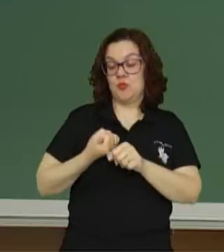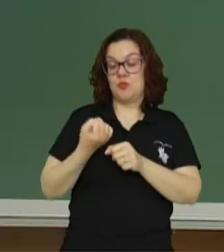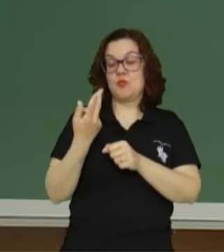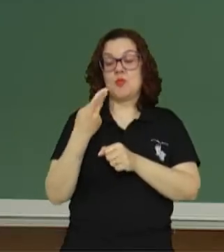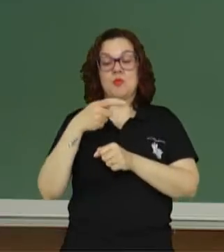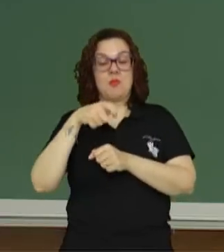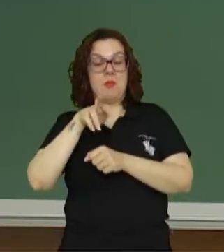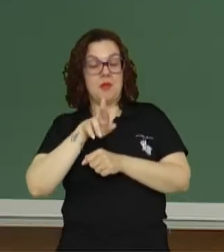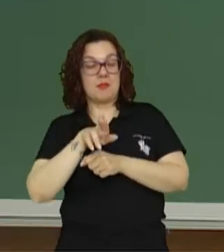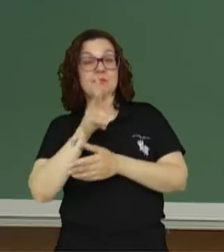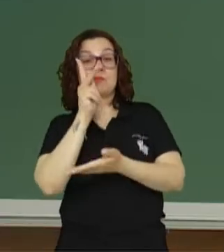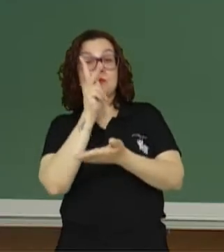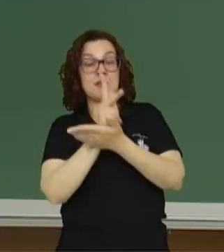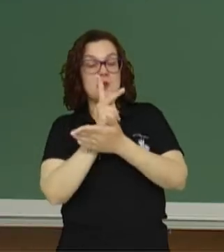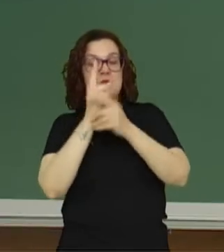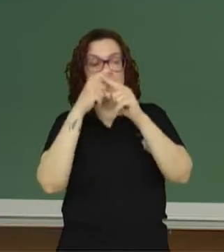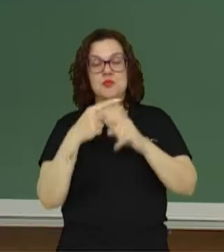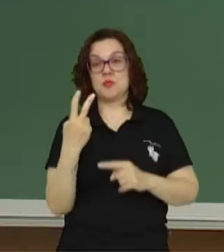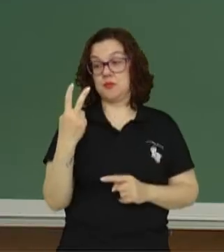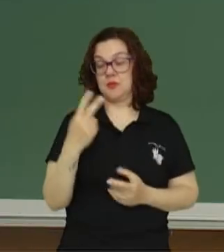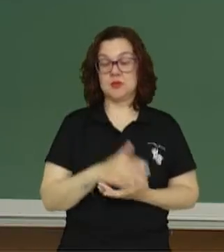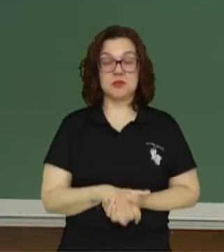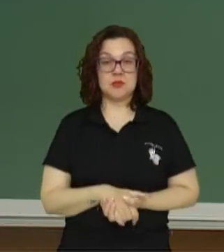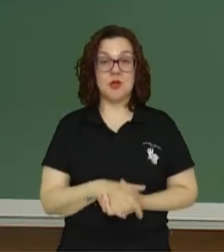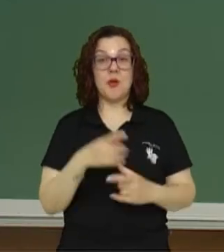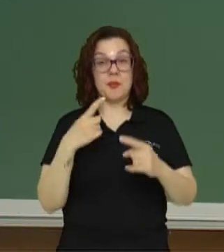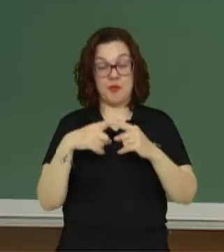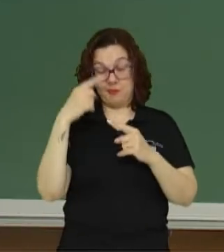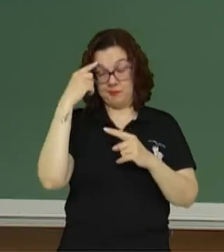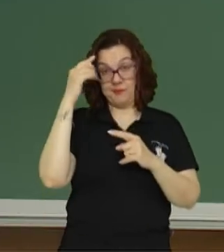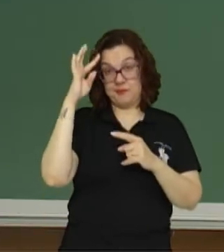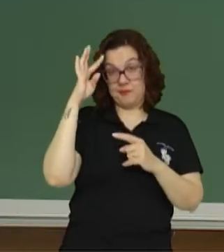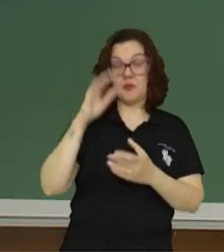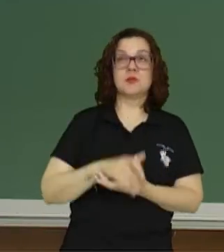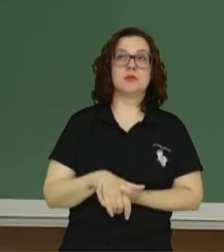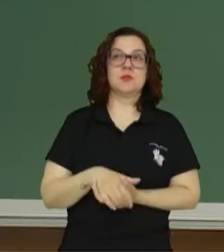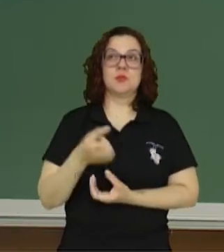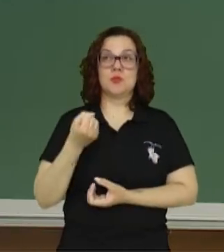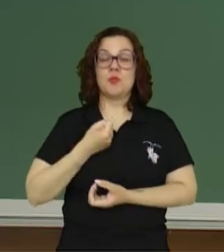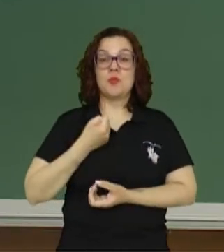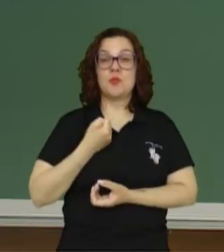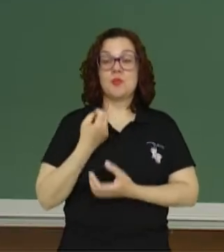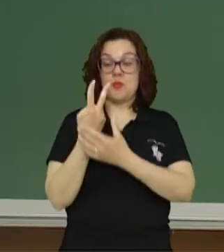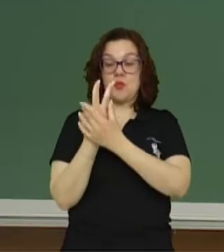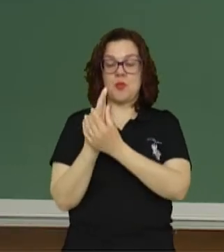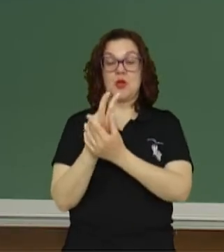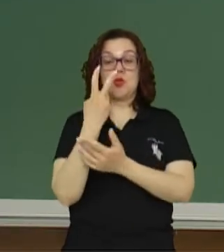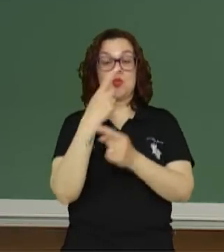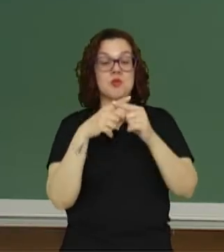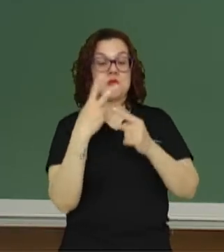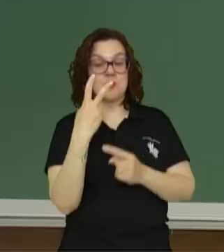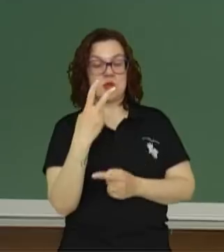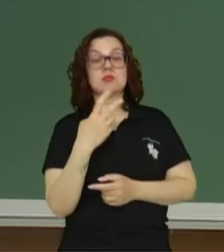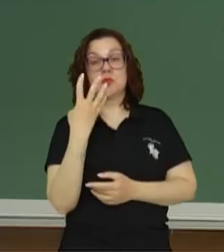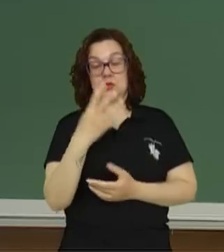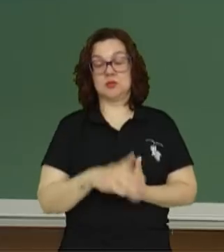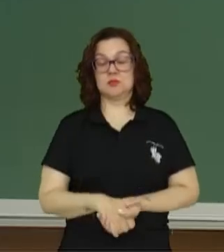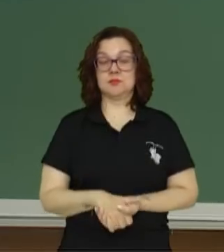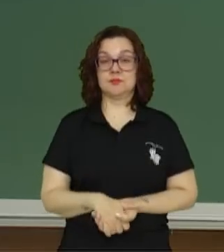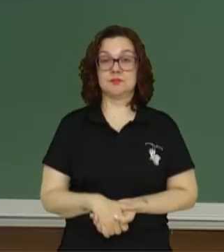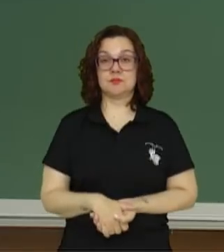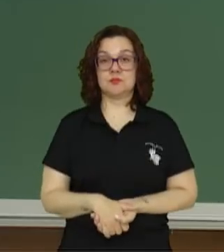par? Sempre multiplicando por 2. Porque raciocinem comigo, se eu tenho um número par, 2 vezes 2 igual a